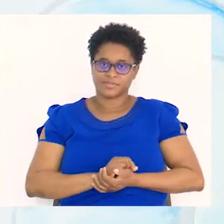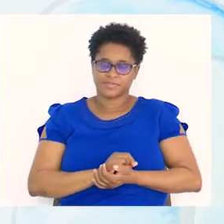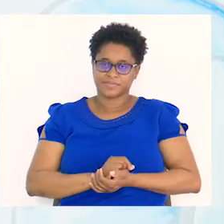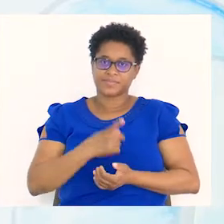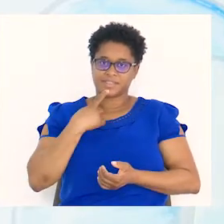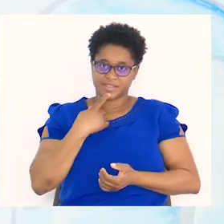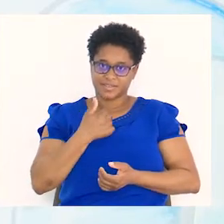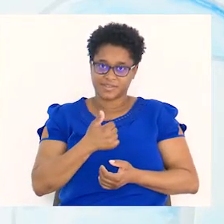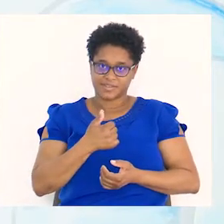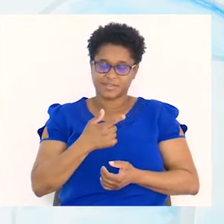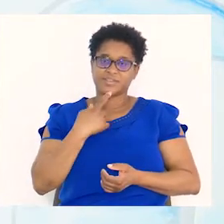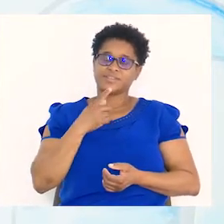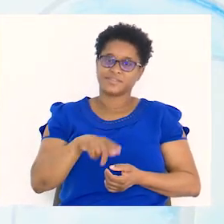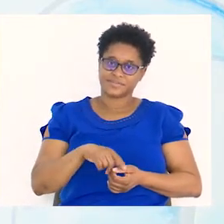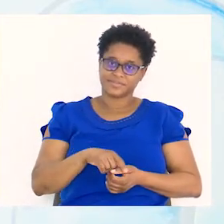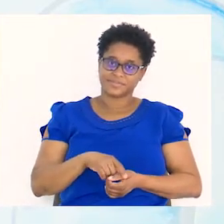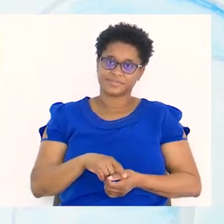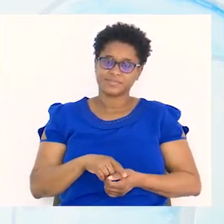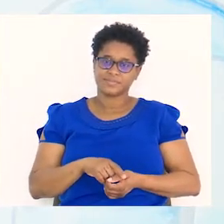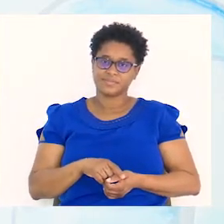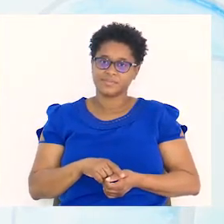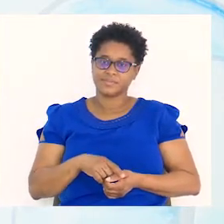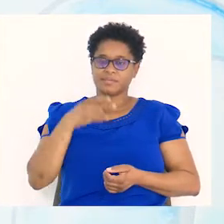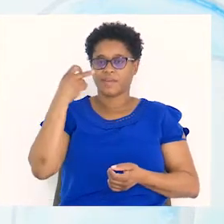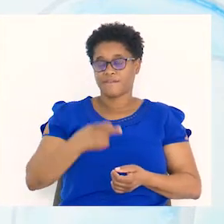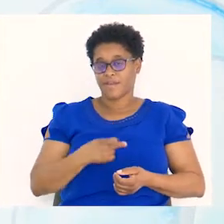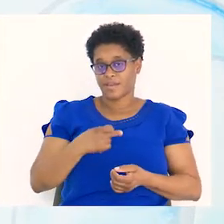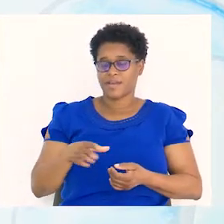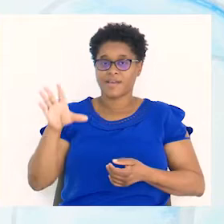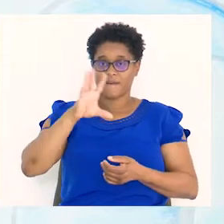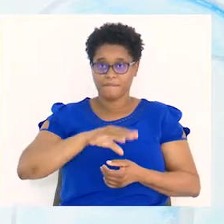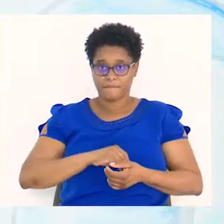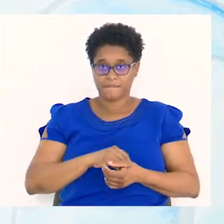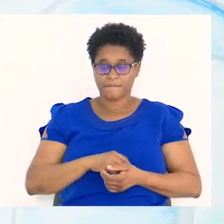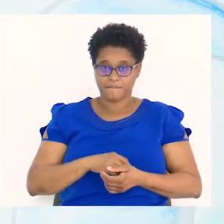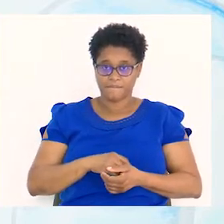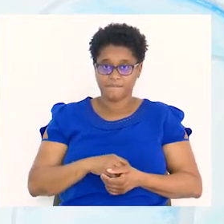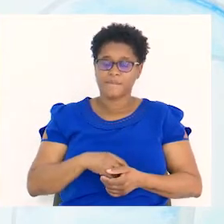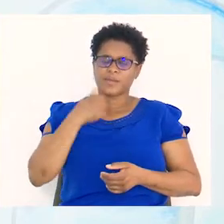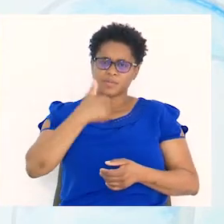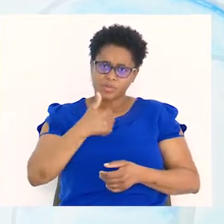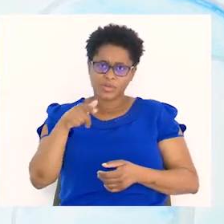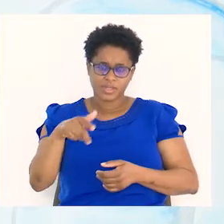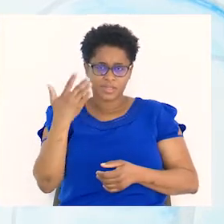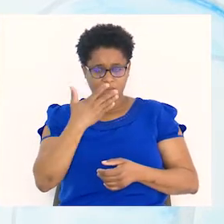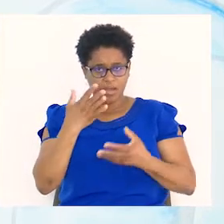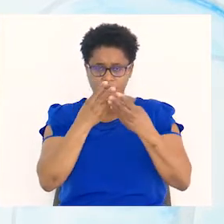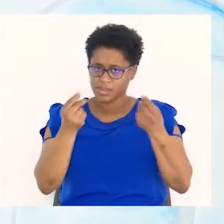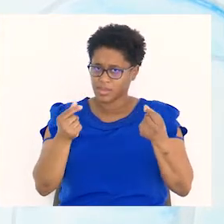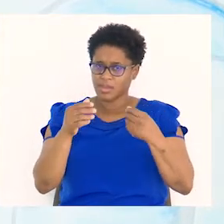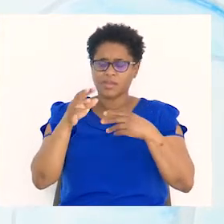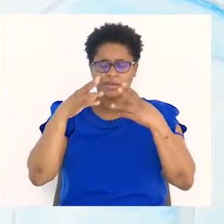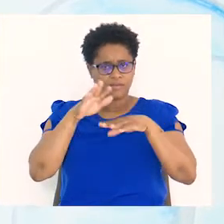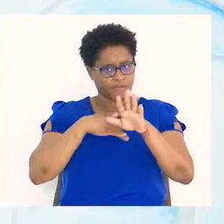tocar, vais modificar para fazer o plural dessas palavras. Entendido? Novamente, para